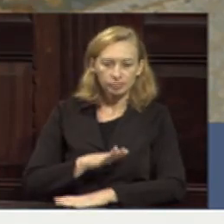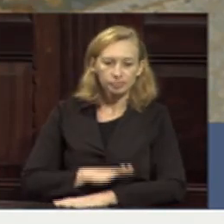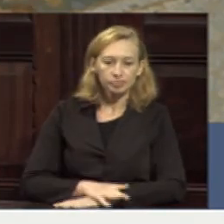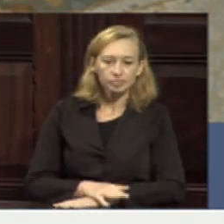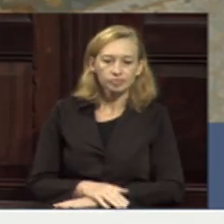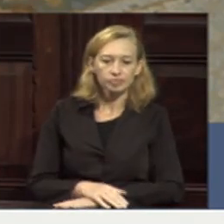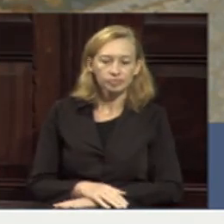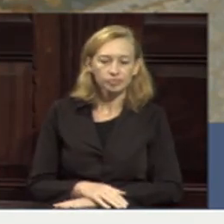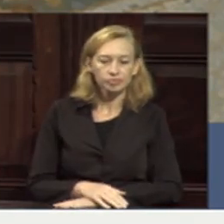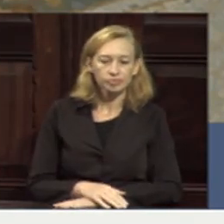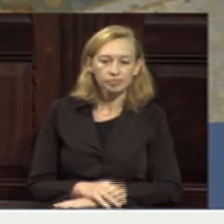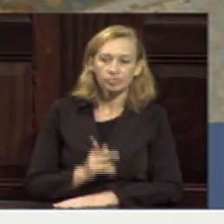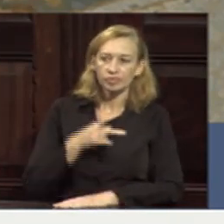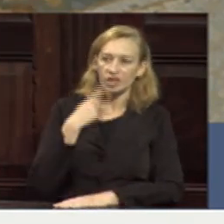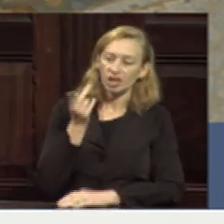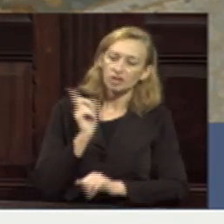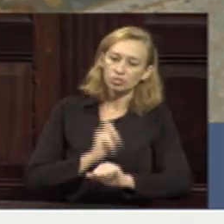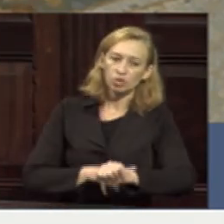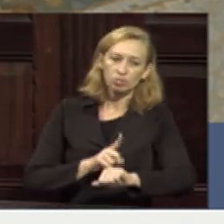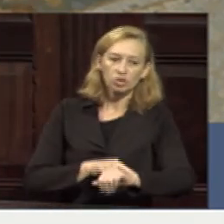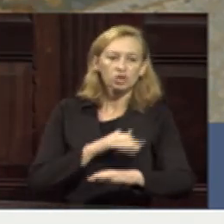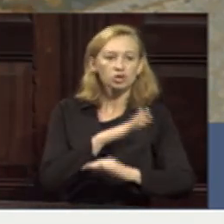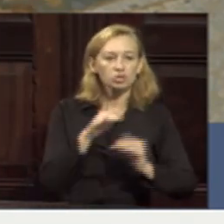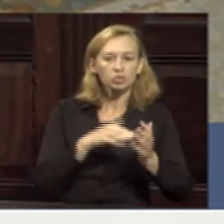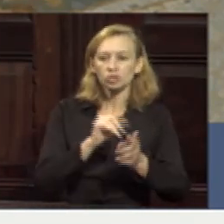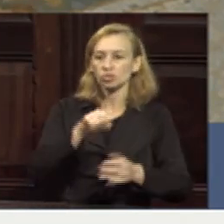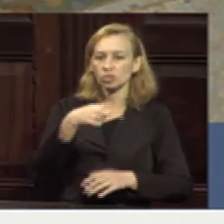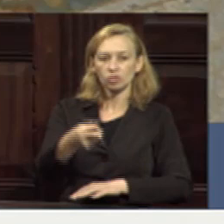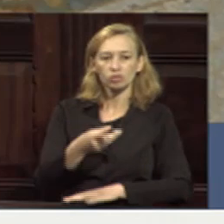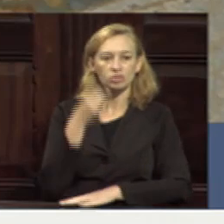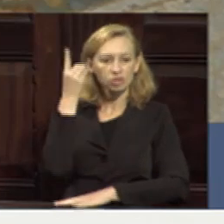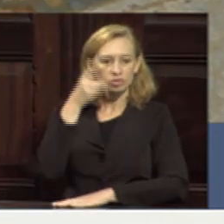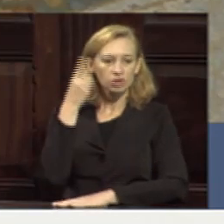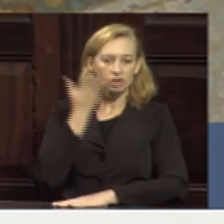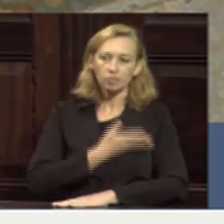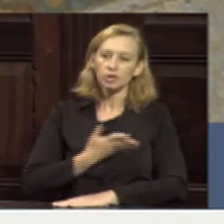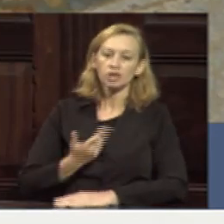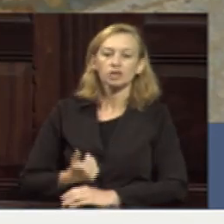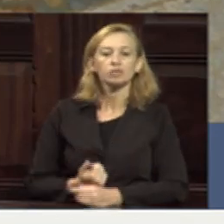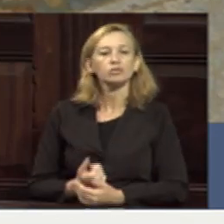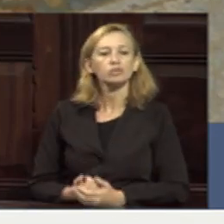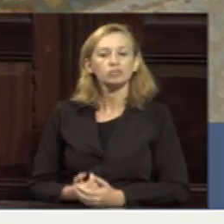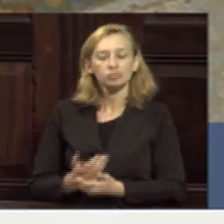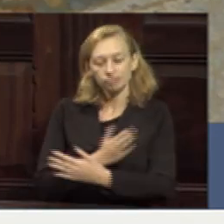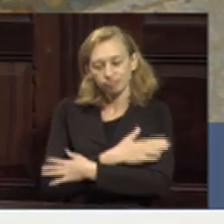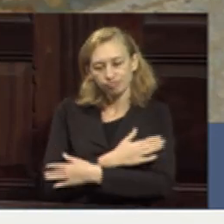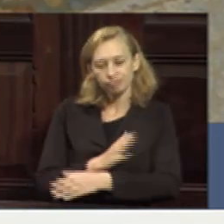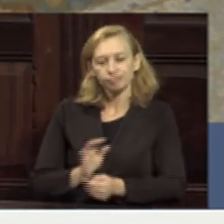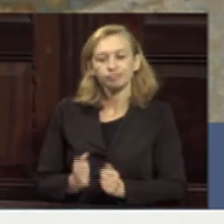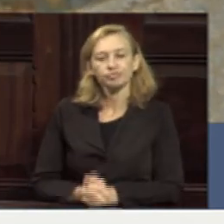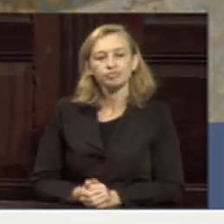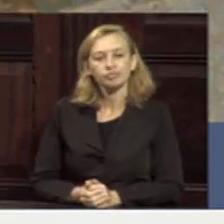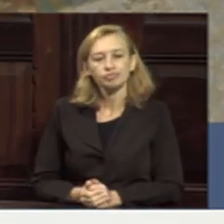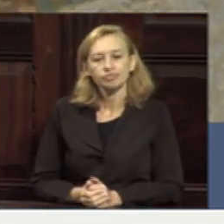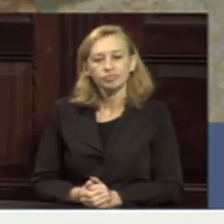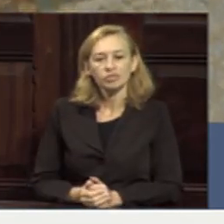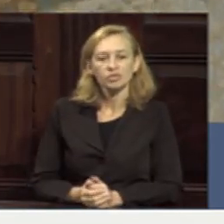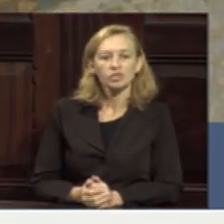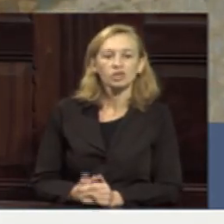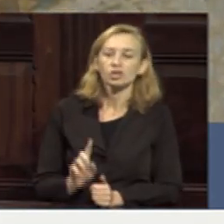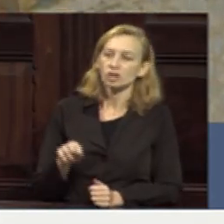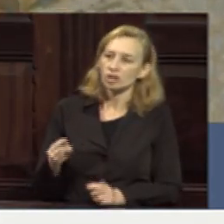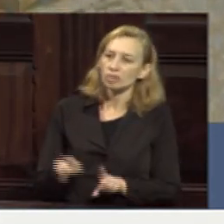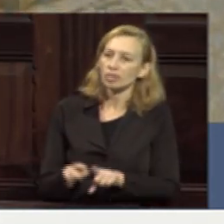receber o cumprimento de todos os colegas deputados. Leve meu abraço ao Freixo,